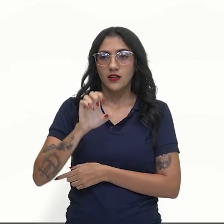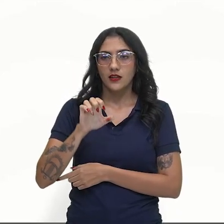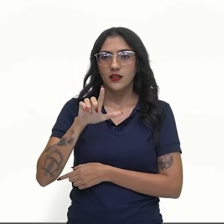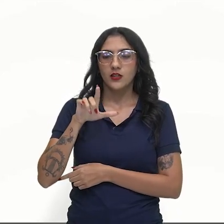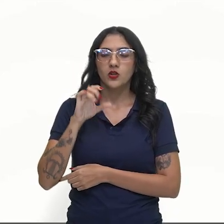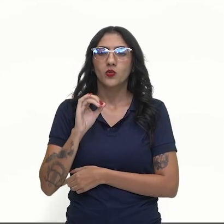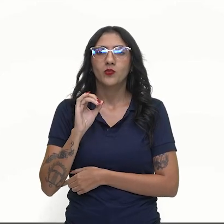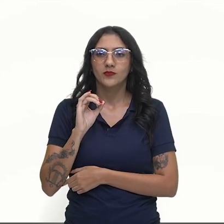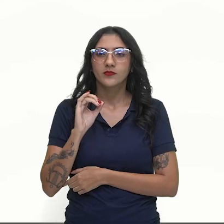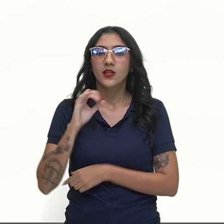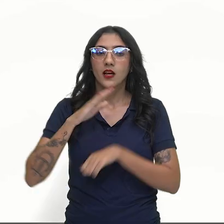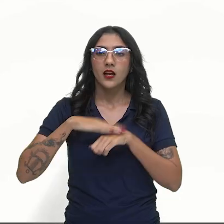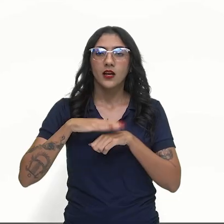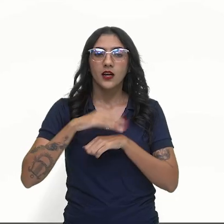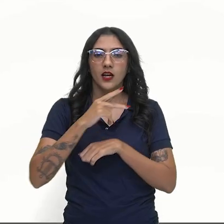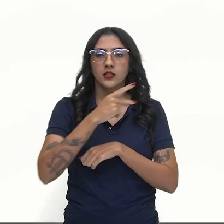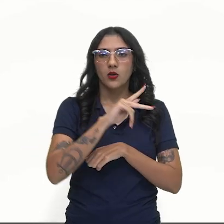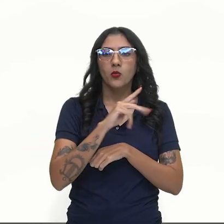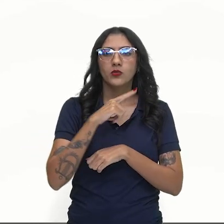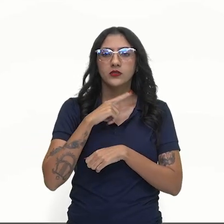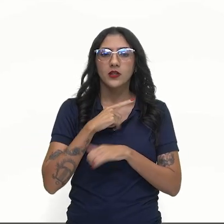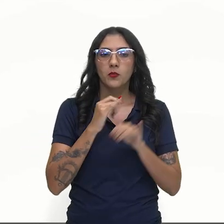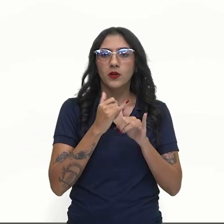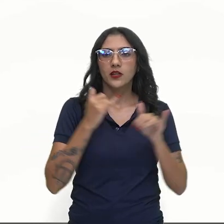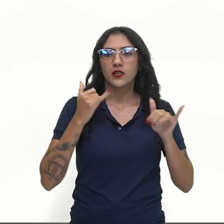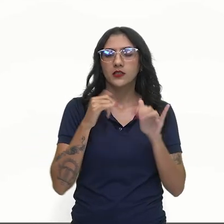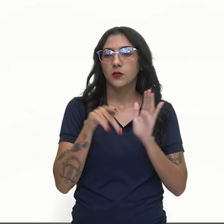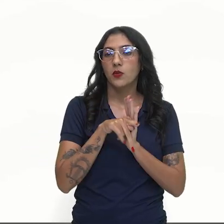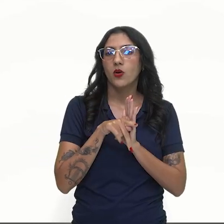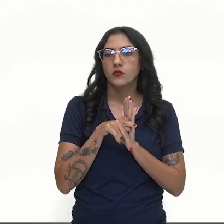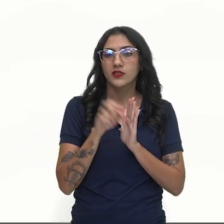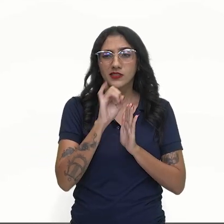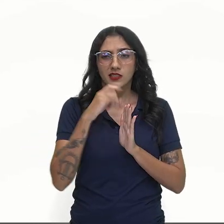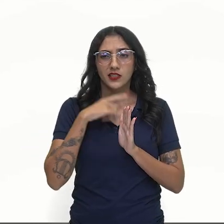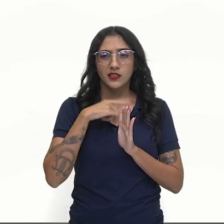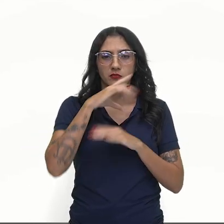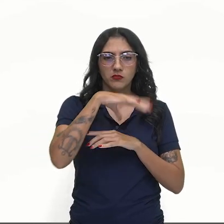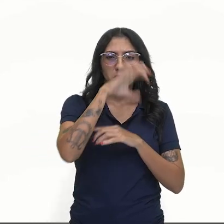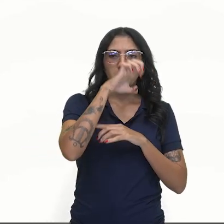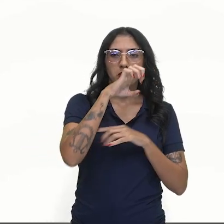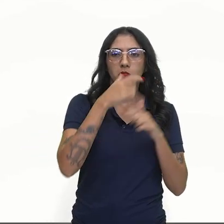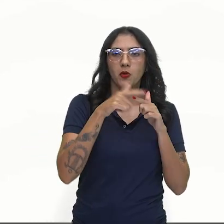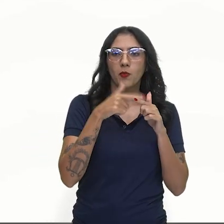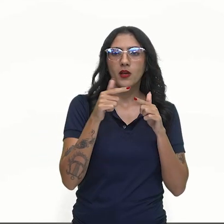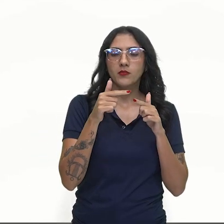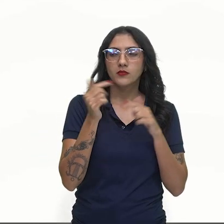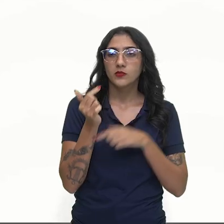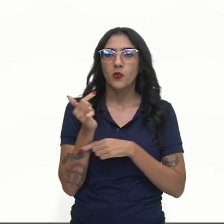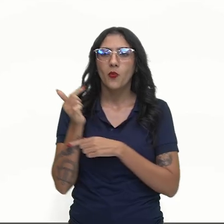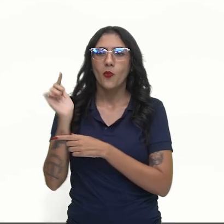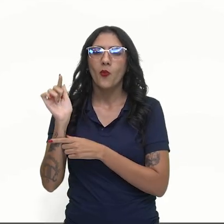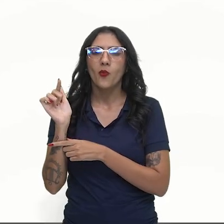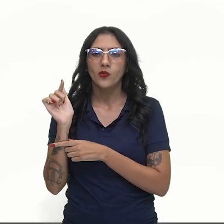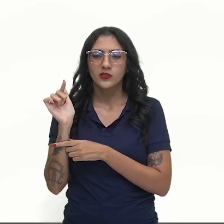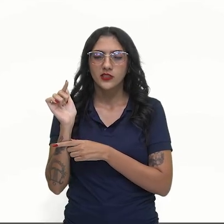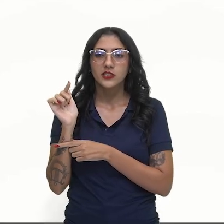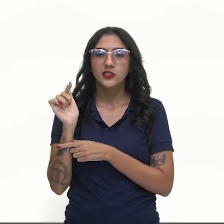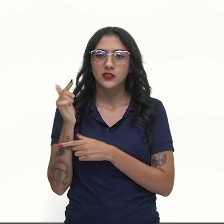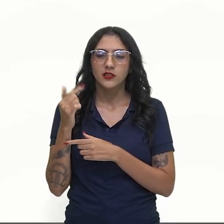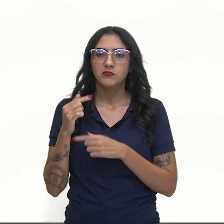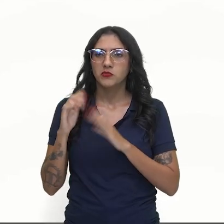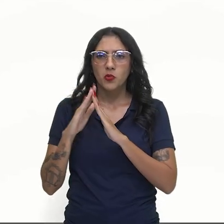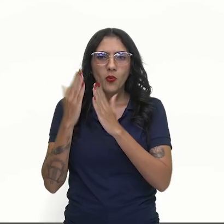são ligados de forma independente. Se uma lâmpada queimar, as outras da sala,